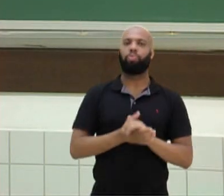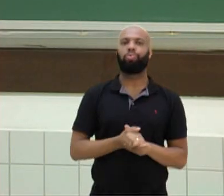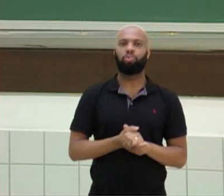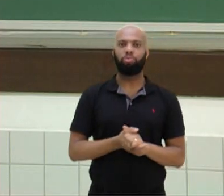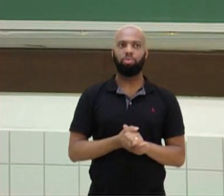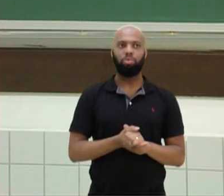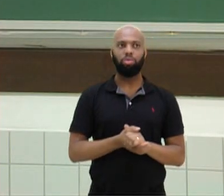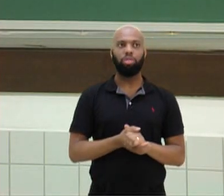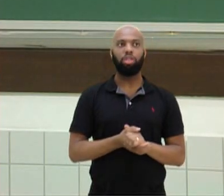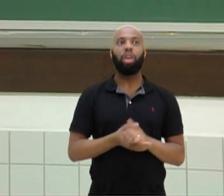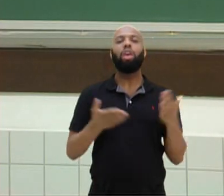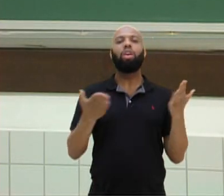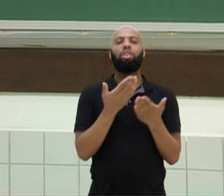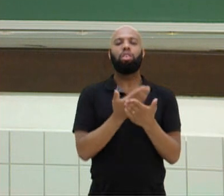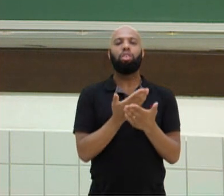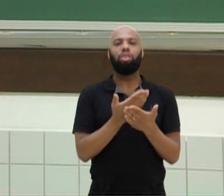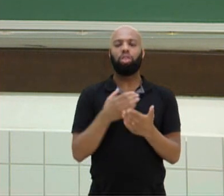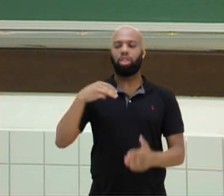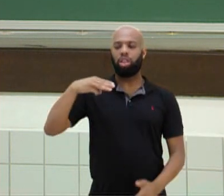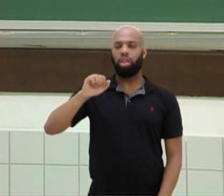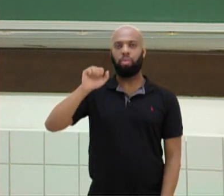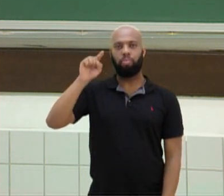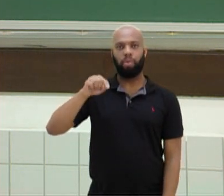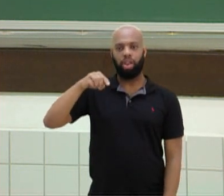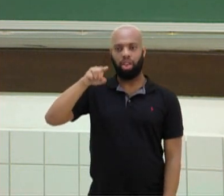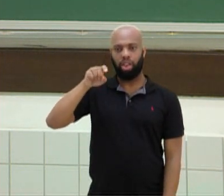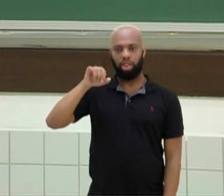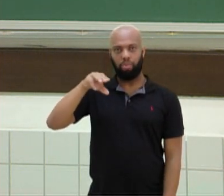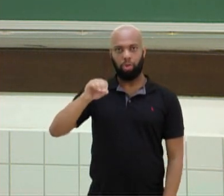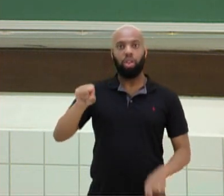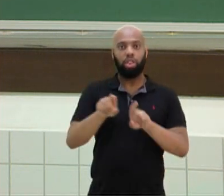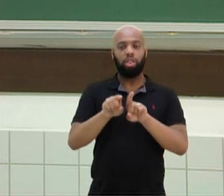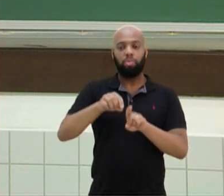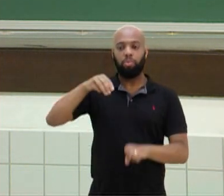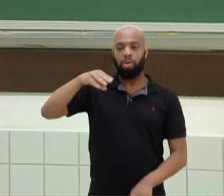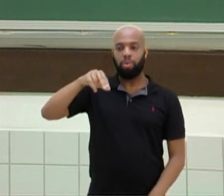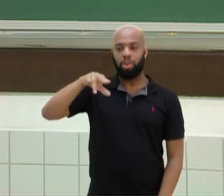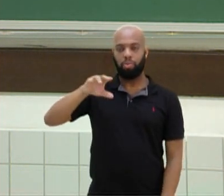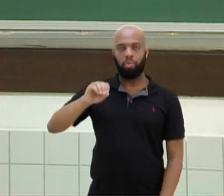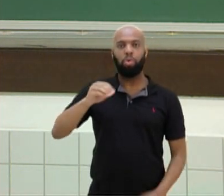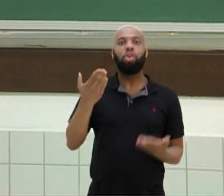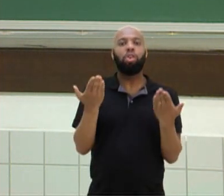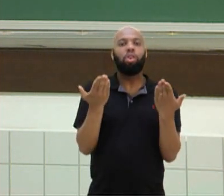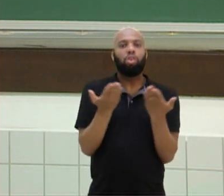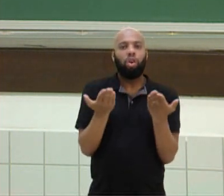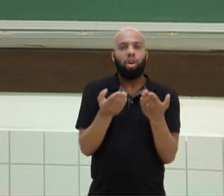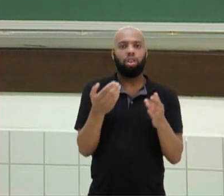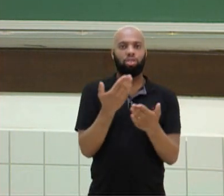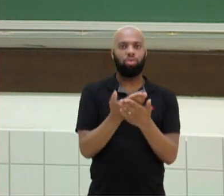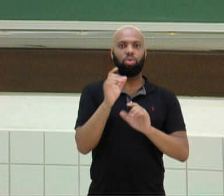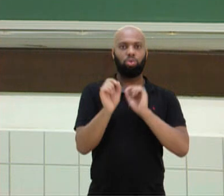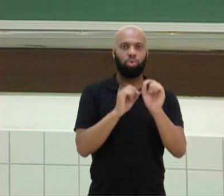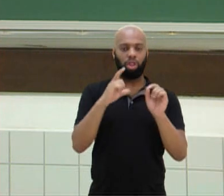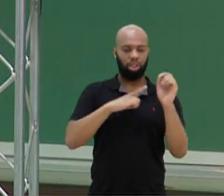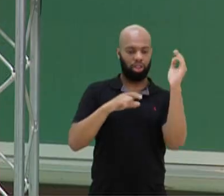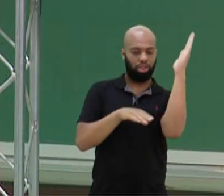Agora sim, máximo e mínimo de função. Nós vamos falar do vértice. O vértice, ele é um